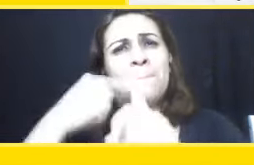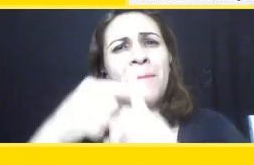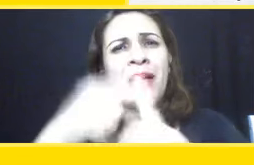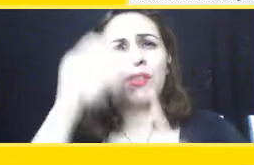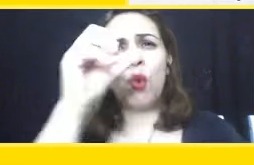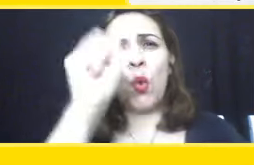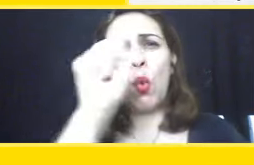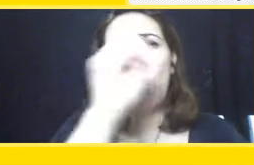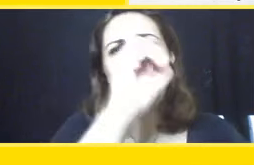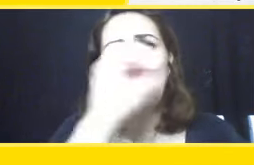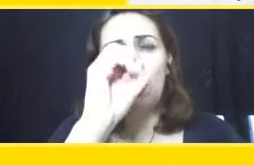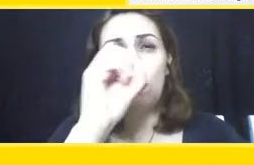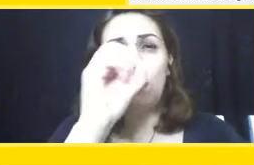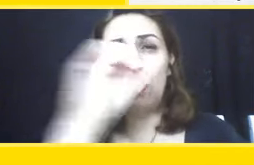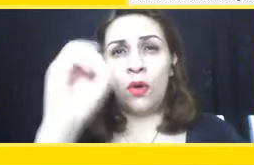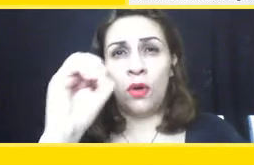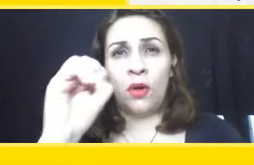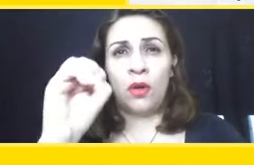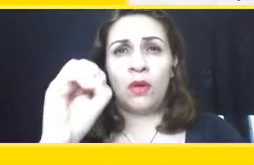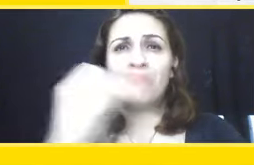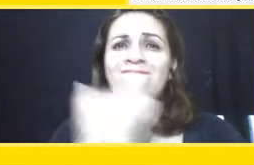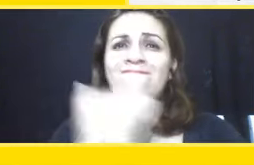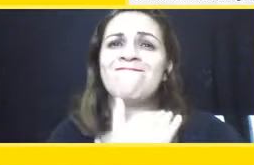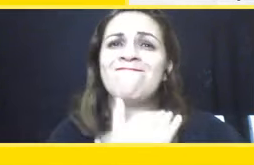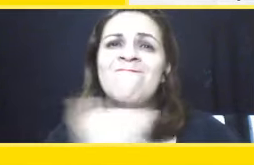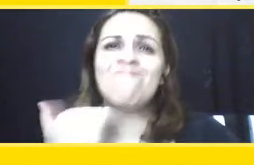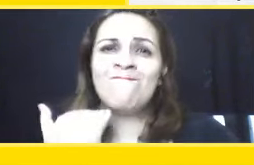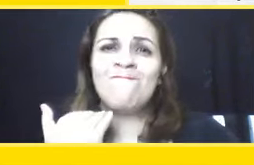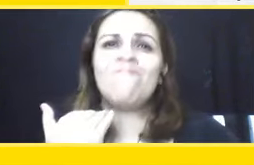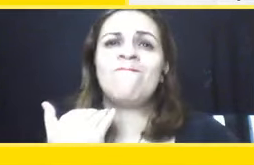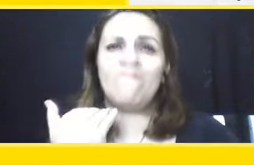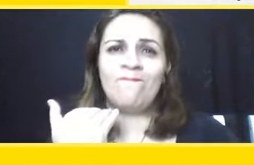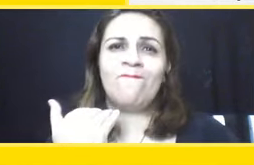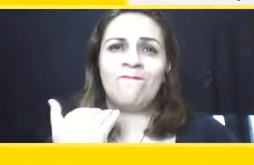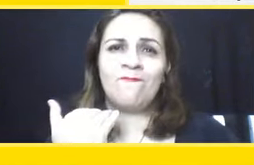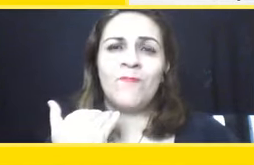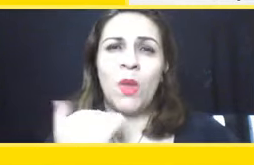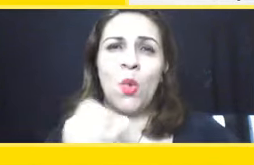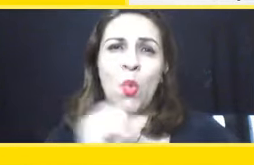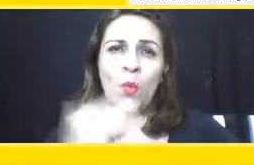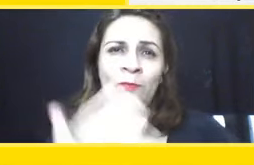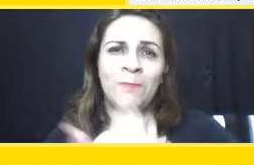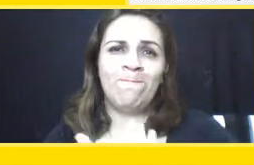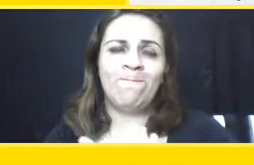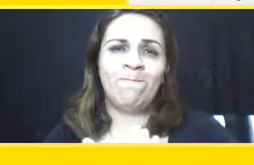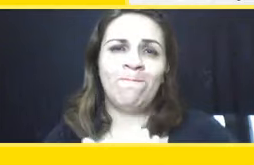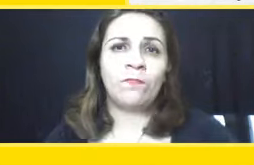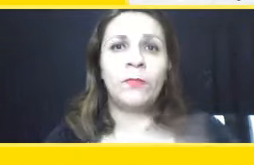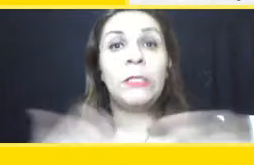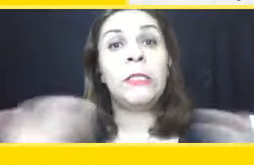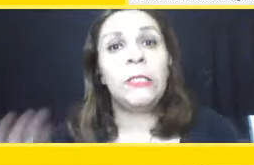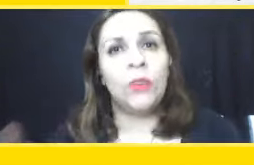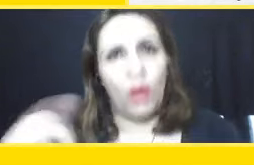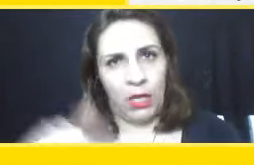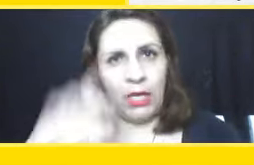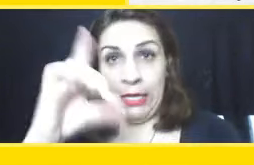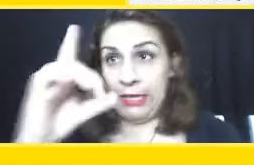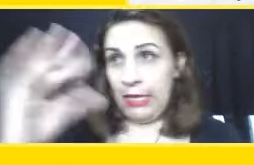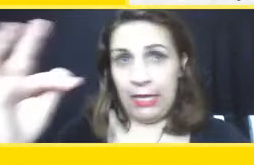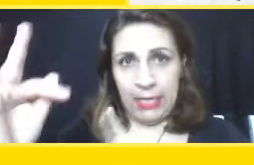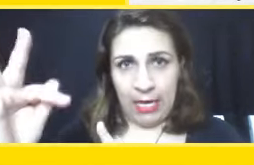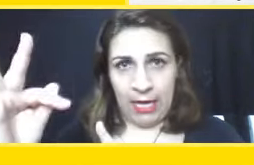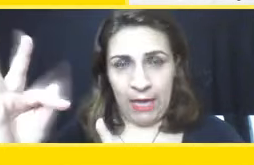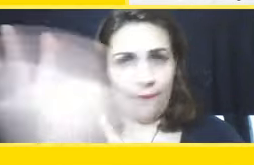mais de 800 óbitos. Relacionados a isso. Então, no Distrito Federal, vamos colocar assim, o Distrito Federal como um